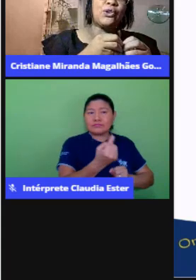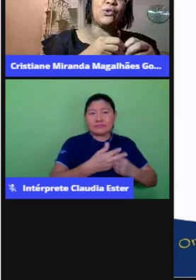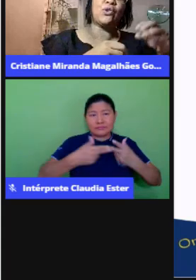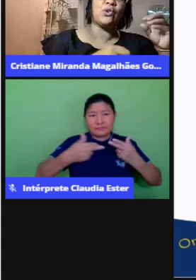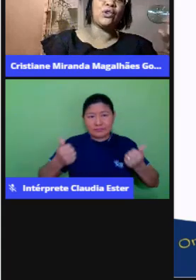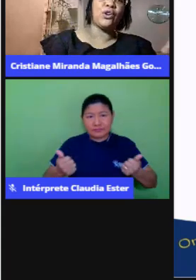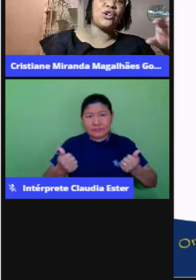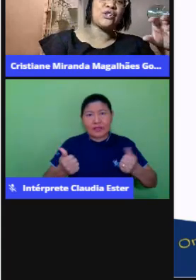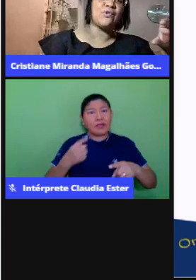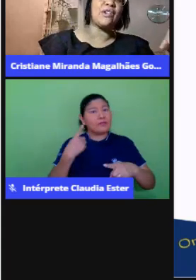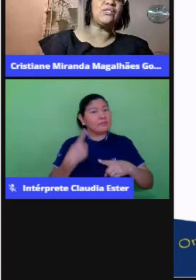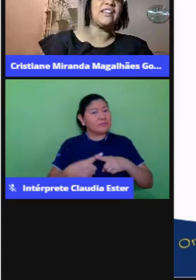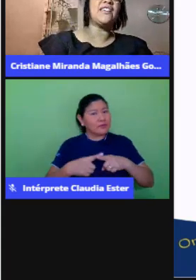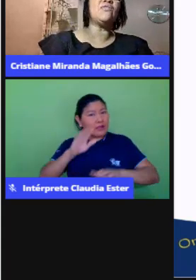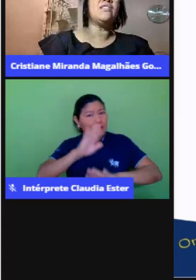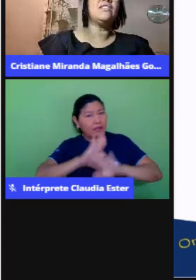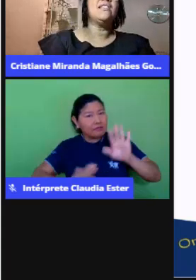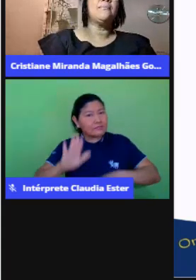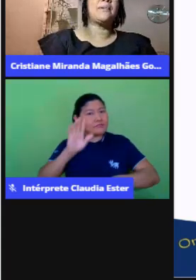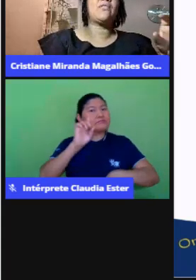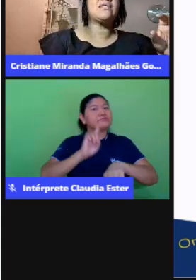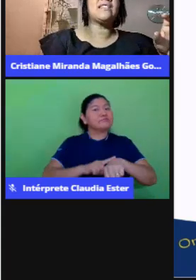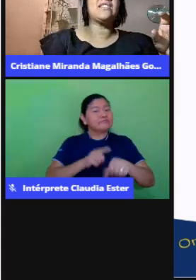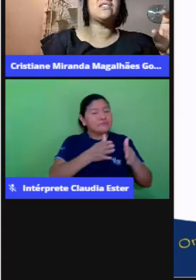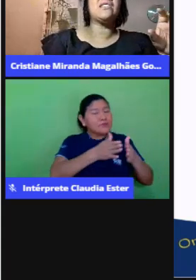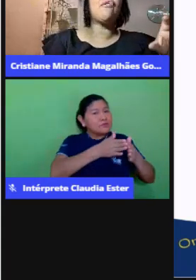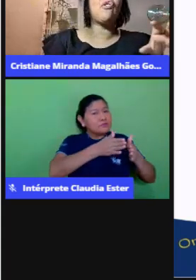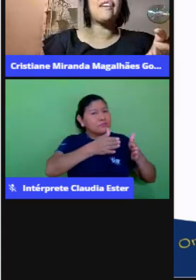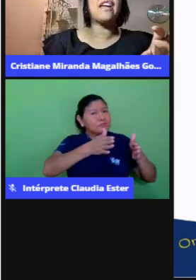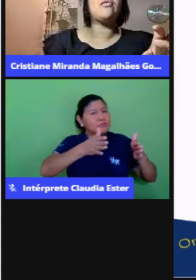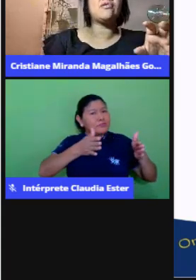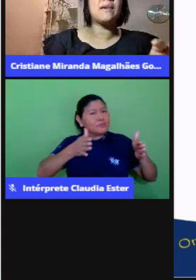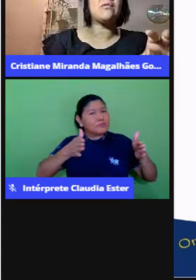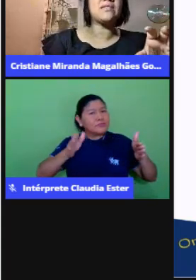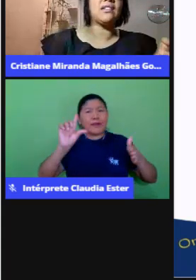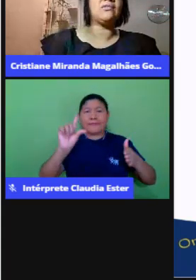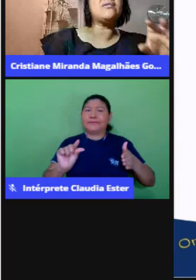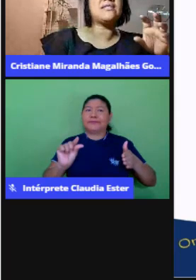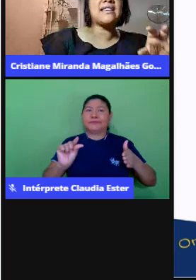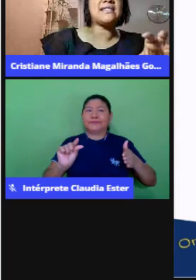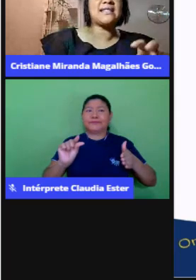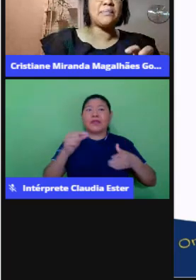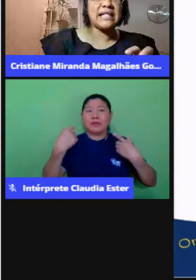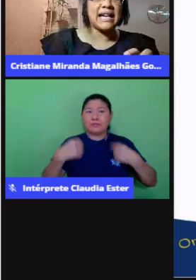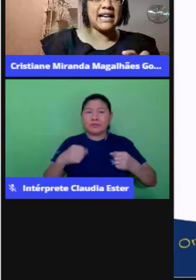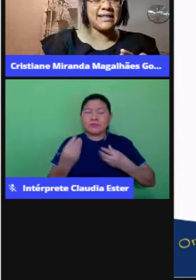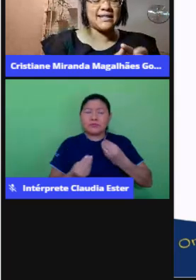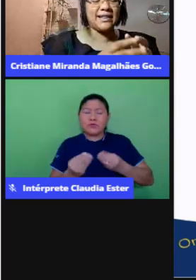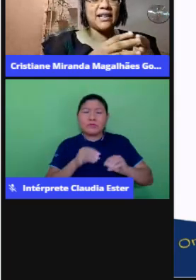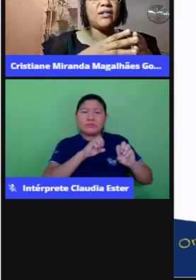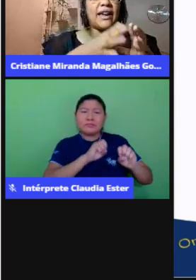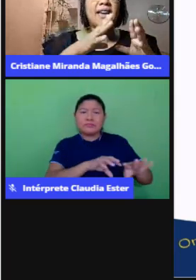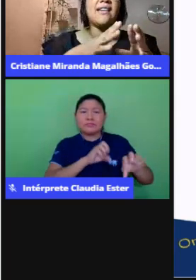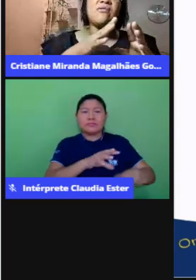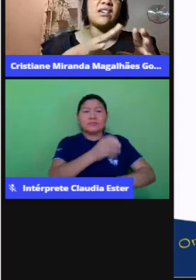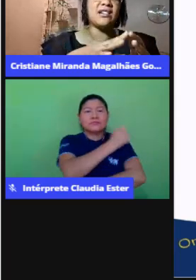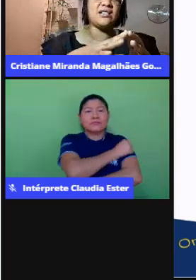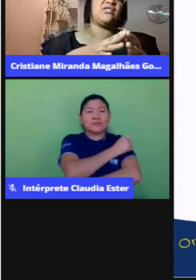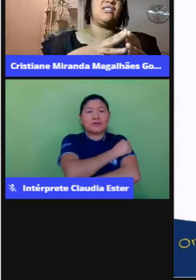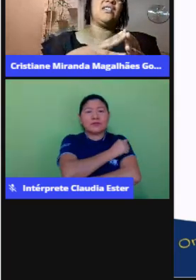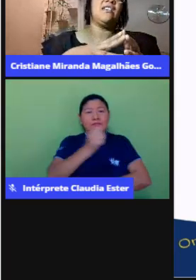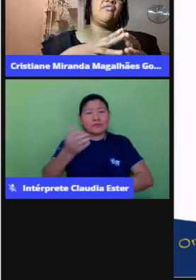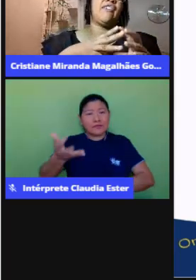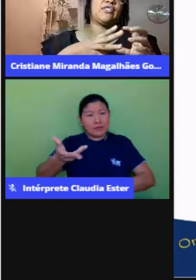tempo curto cronológico que eu tenho, para conseguir desenvolver nos meus alunos essas habilidades. Então, ele é